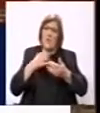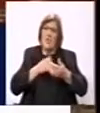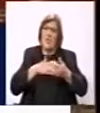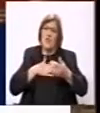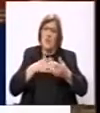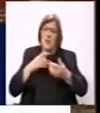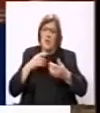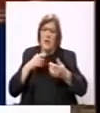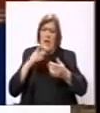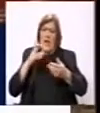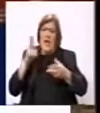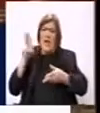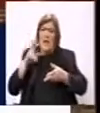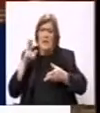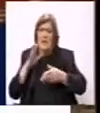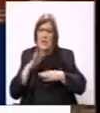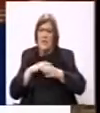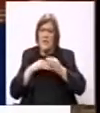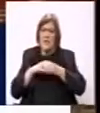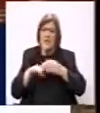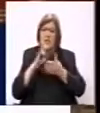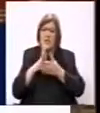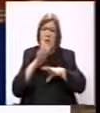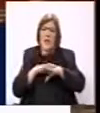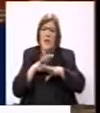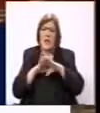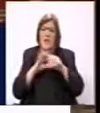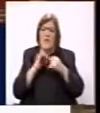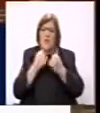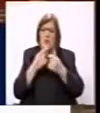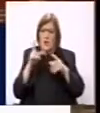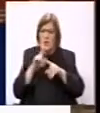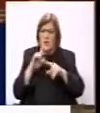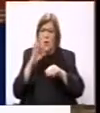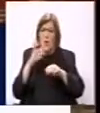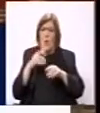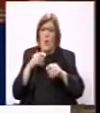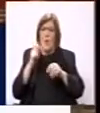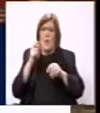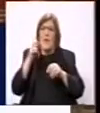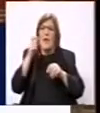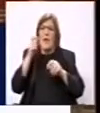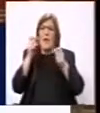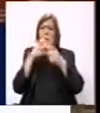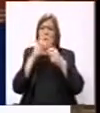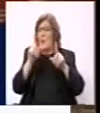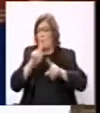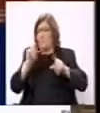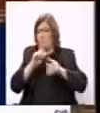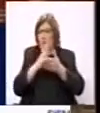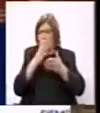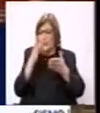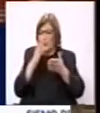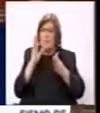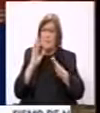artistas que nos faz só através das redes sociais a vovó no endereço o do irmão é é uma